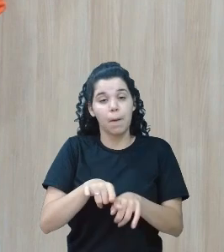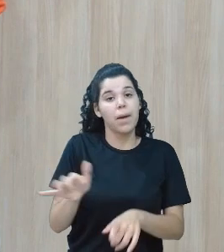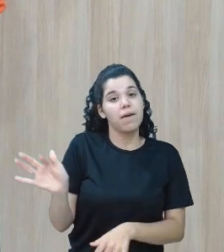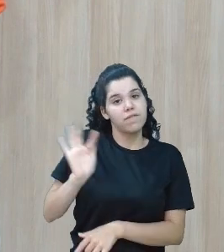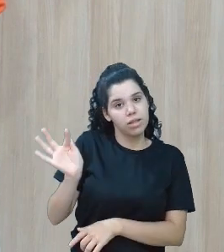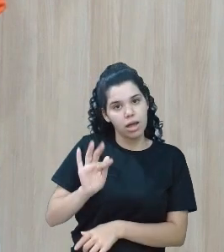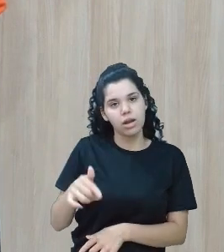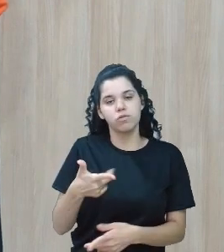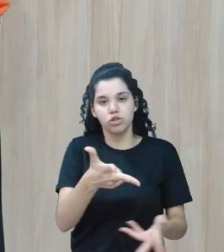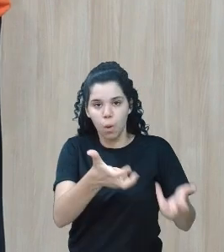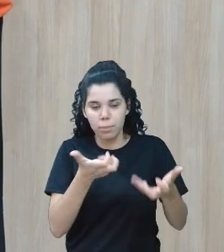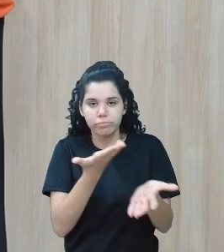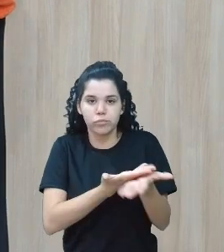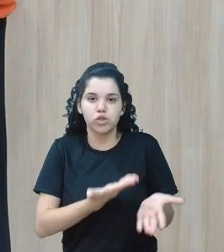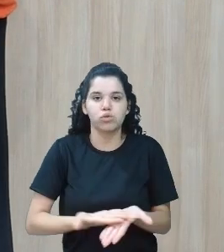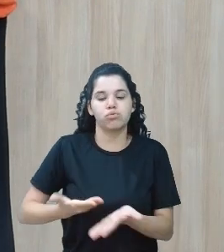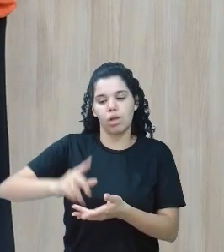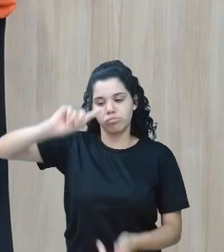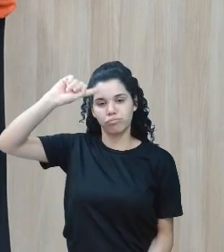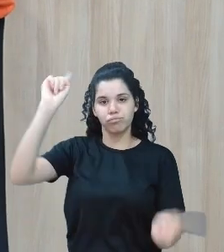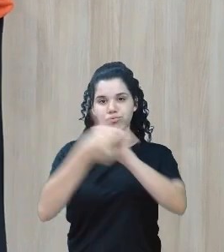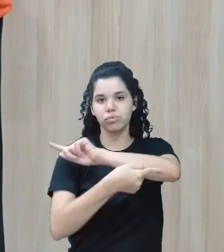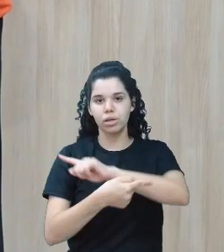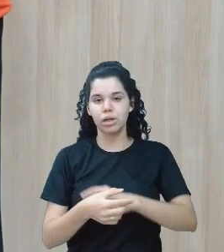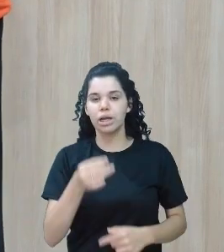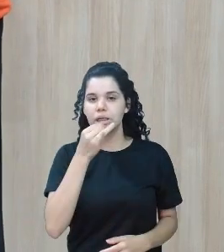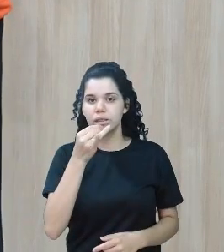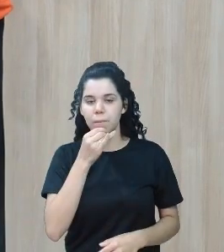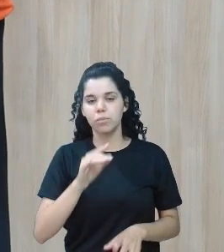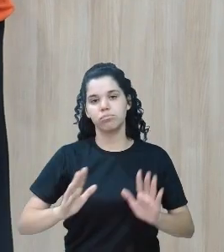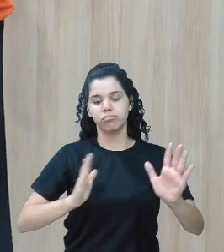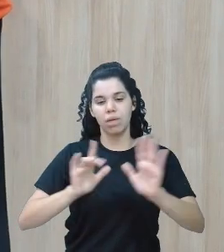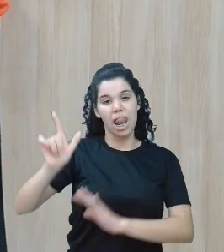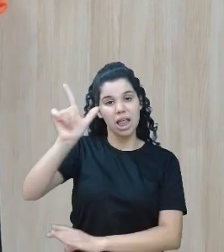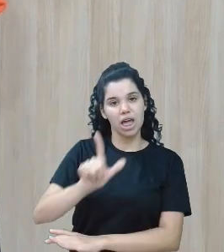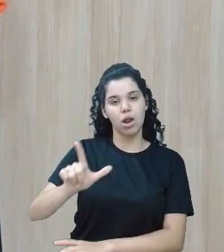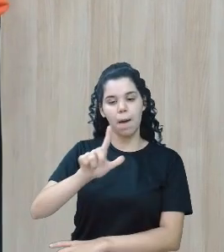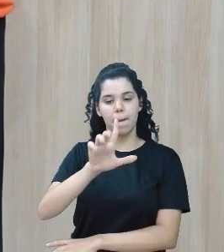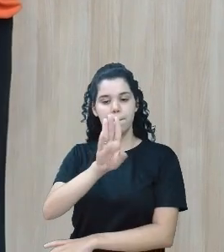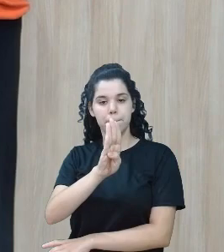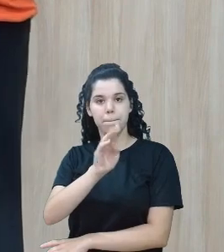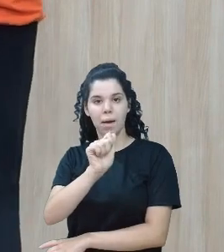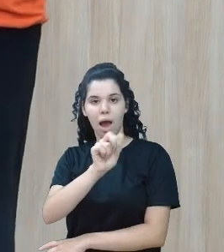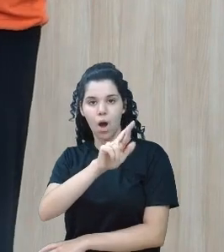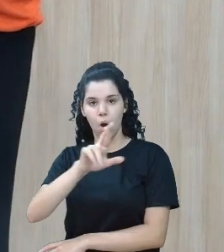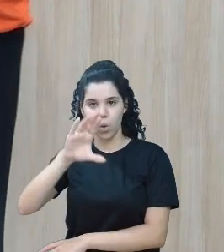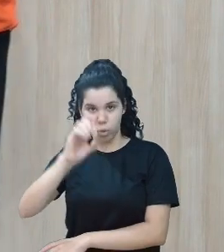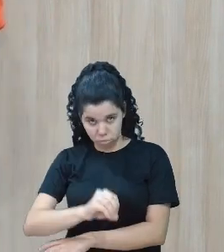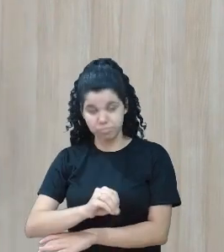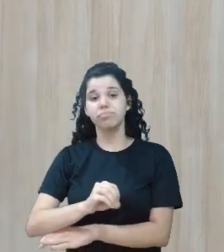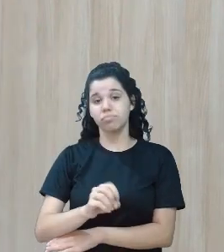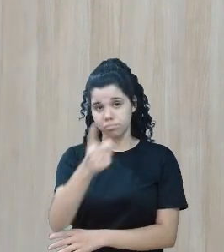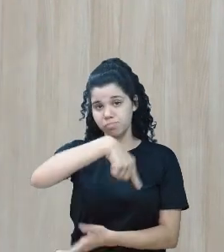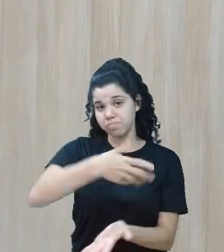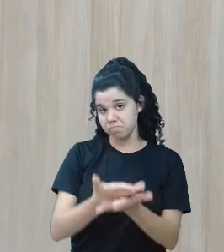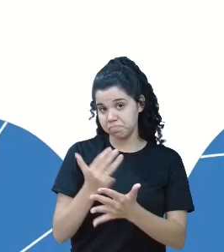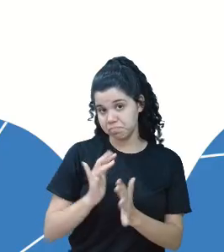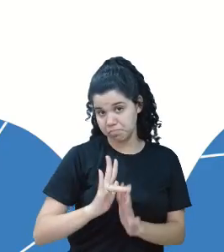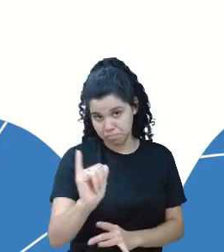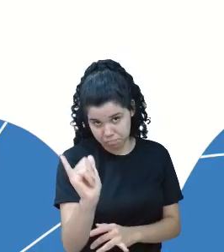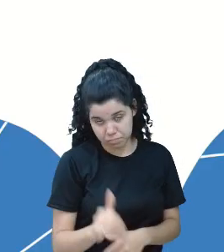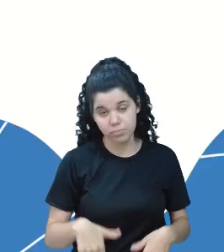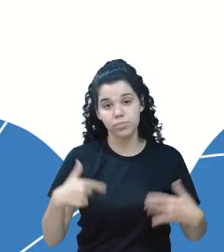questão de contradição, barroco, céu e inferno, glória e agonia. Então, são